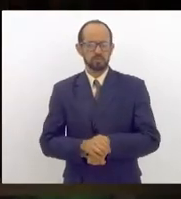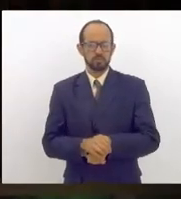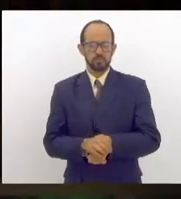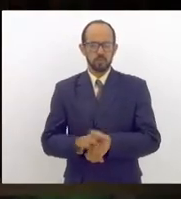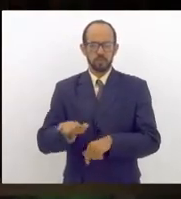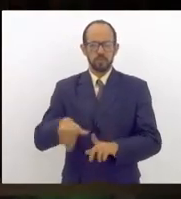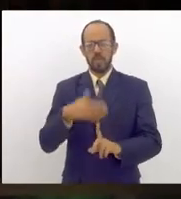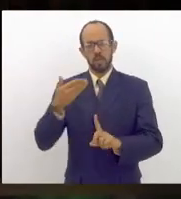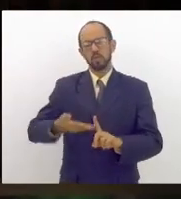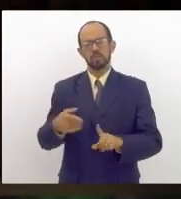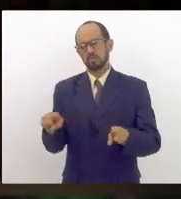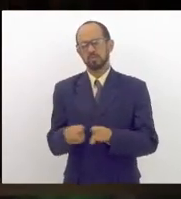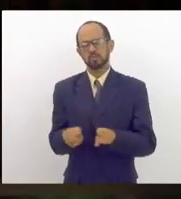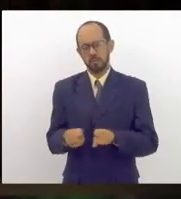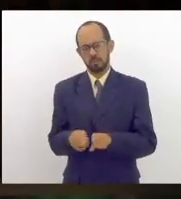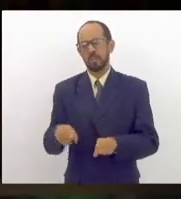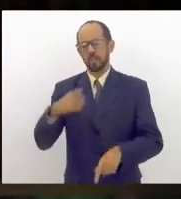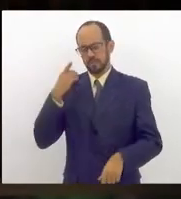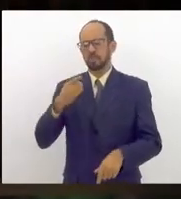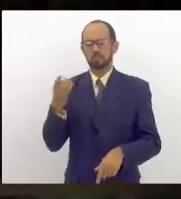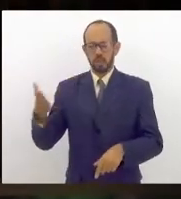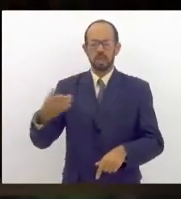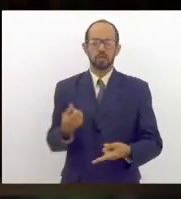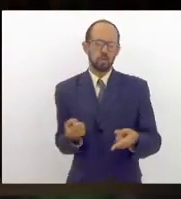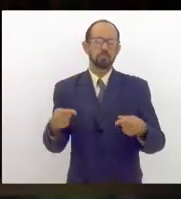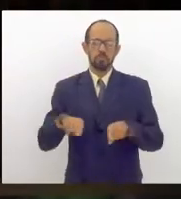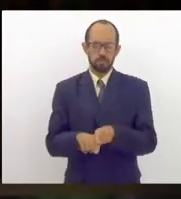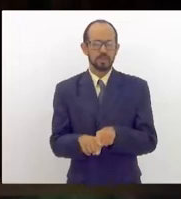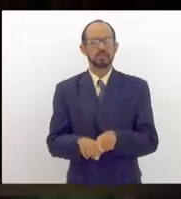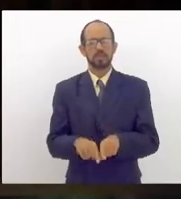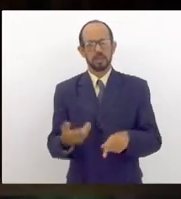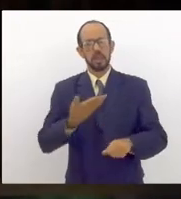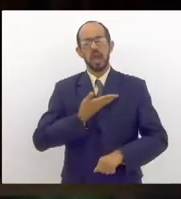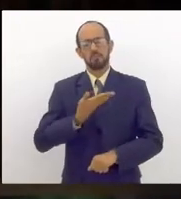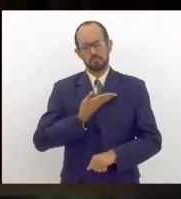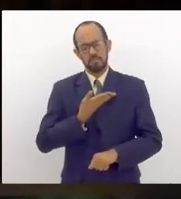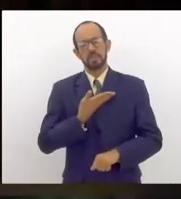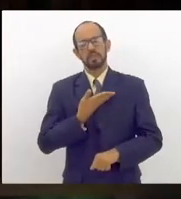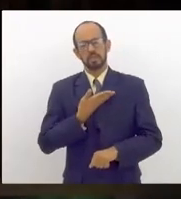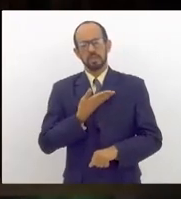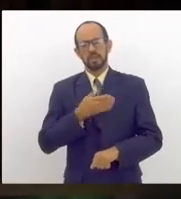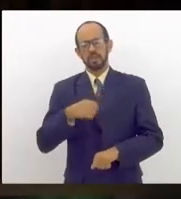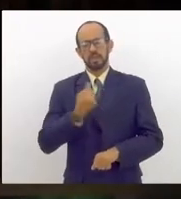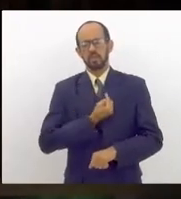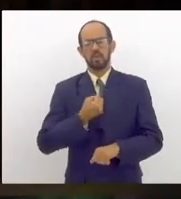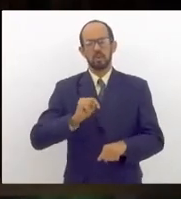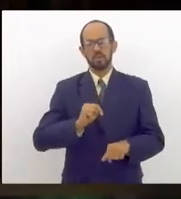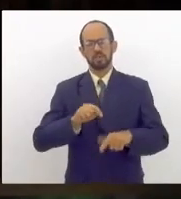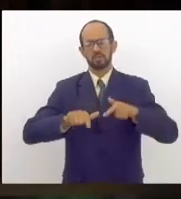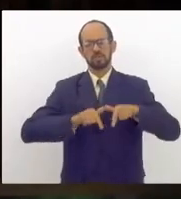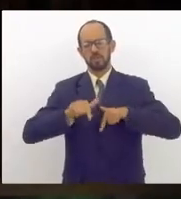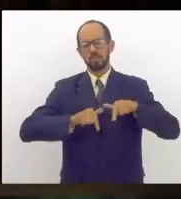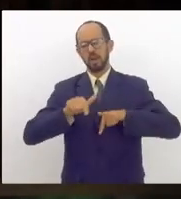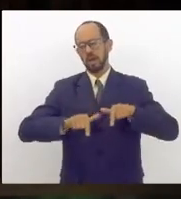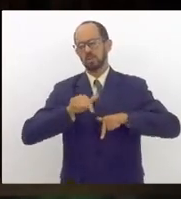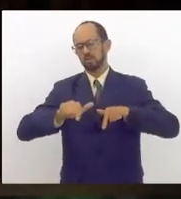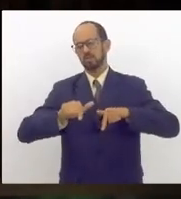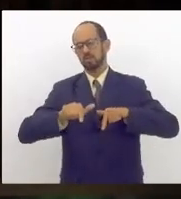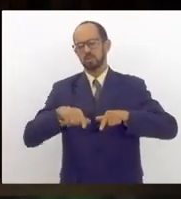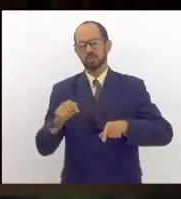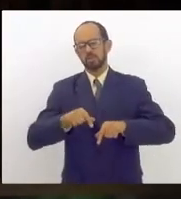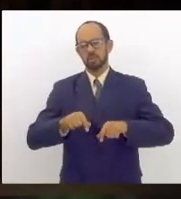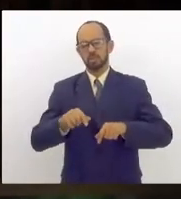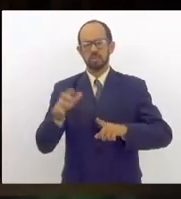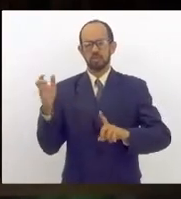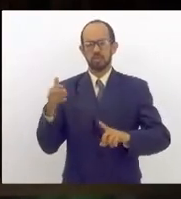reconhecemos a deputada como uma parceira como uma grande amiga né na nossa atividade nas nossas